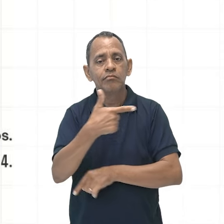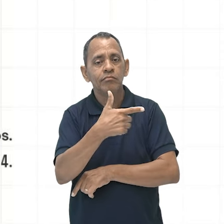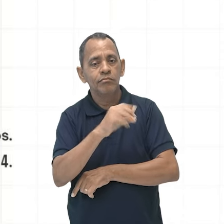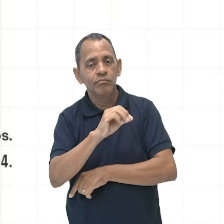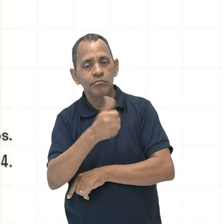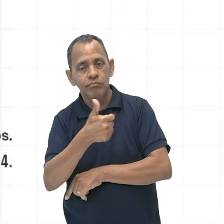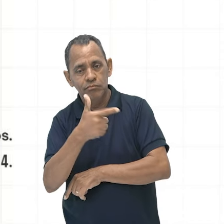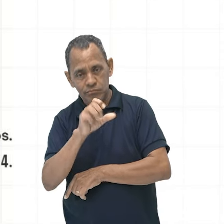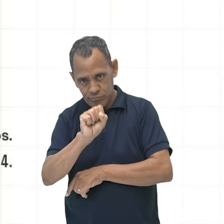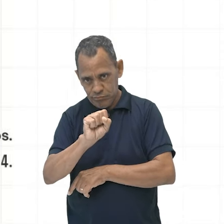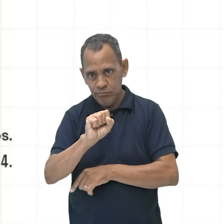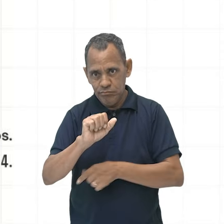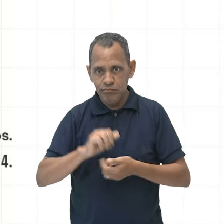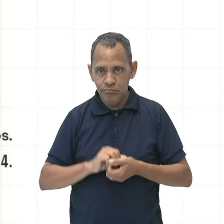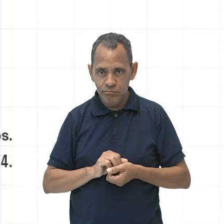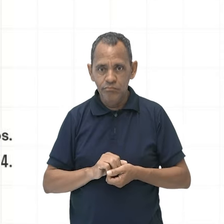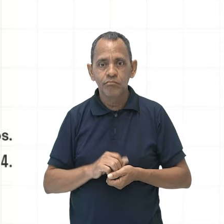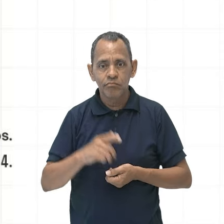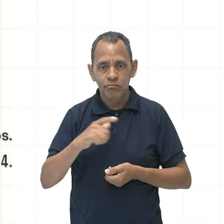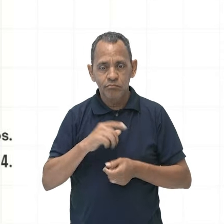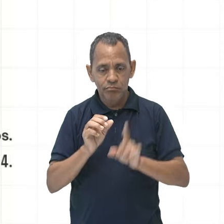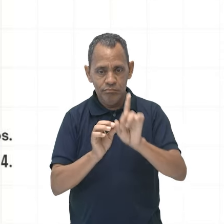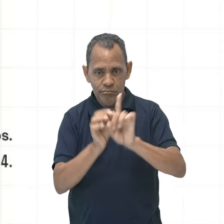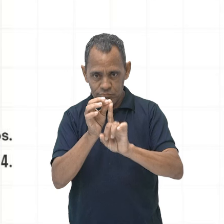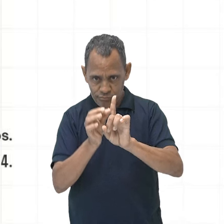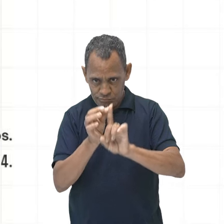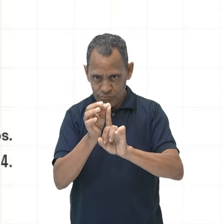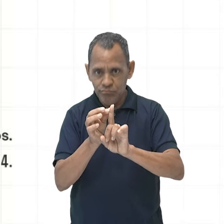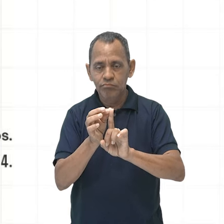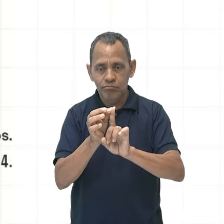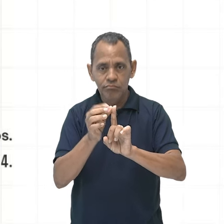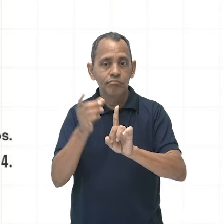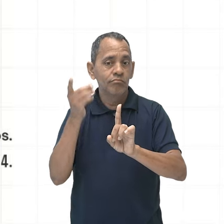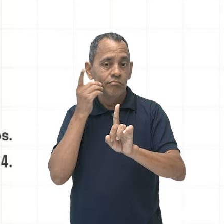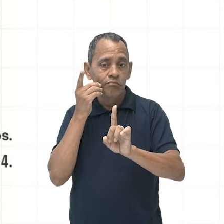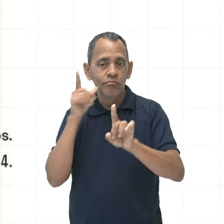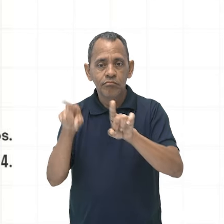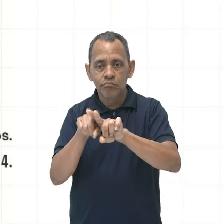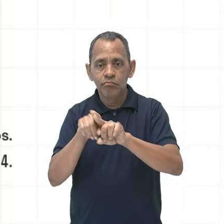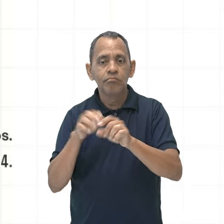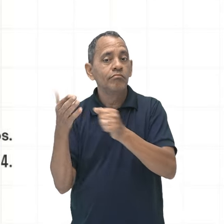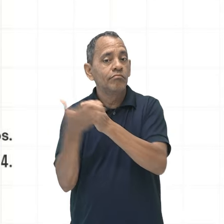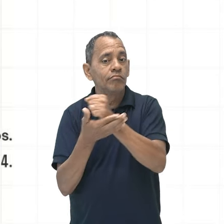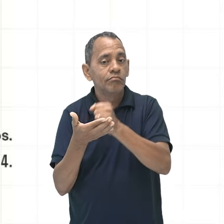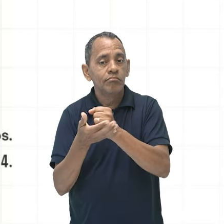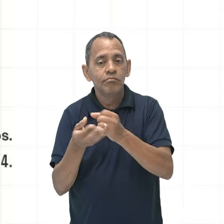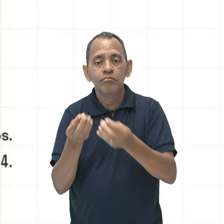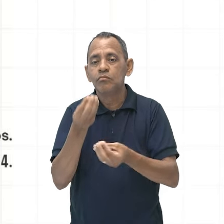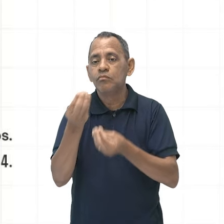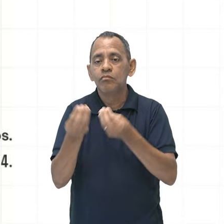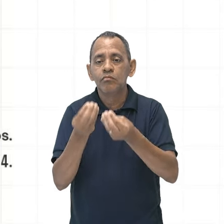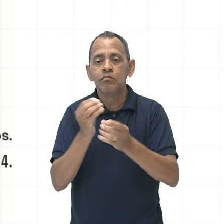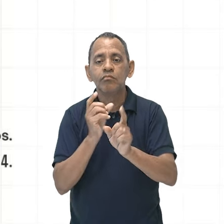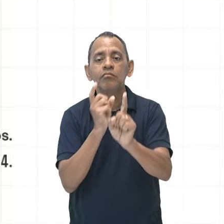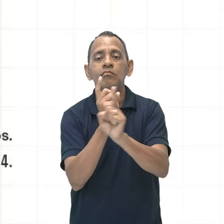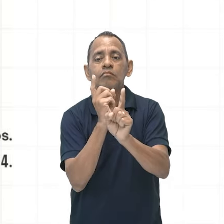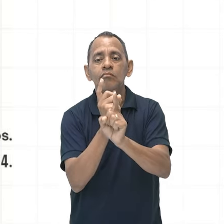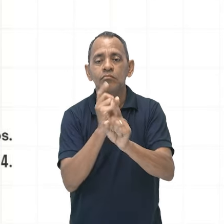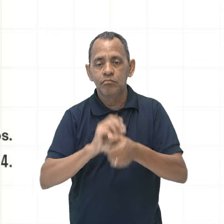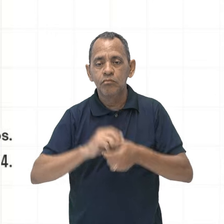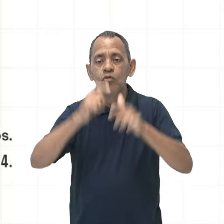título dos eixos, né? Temperatura e dia. Tem a fonte da pesquisa, onde é que, nesse caso